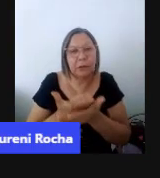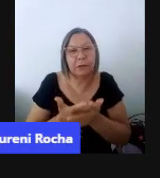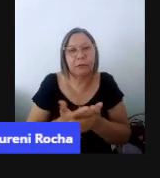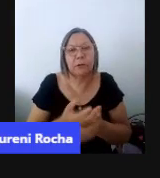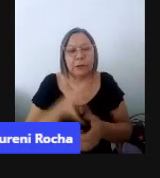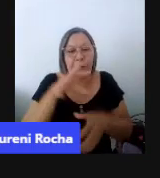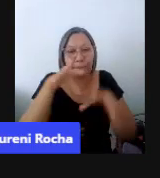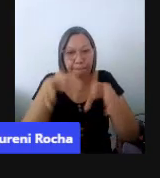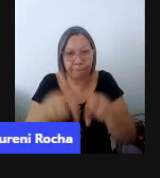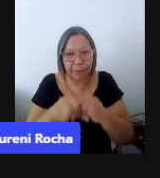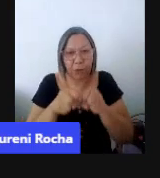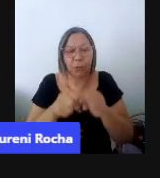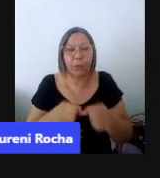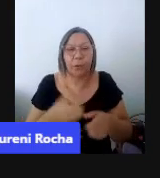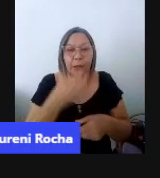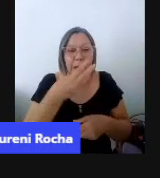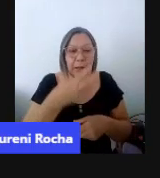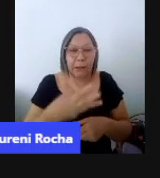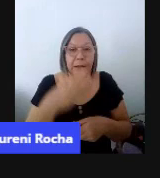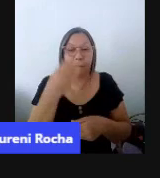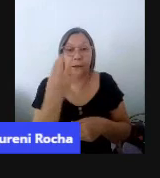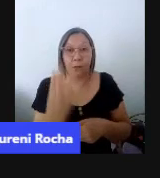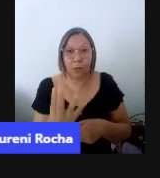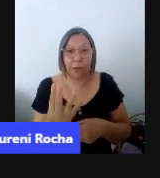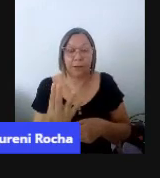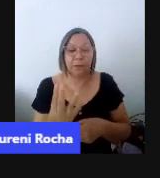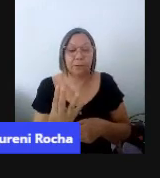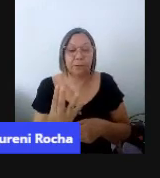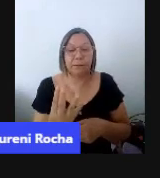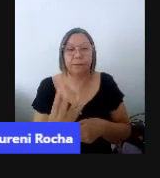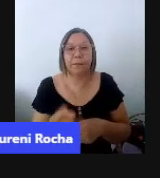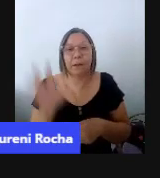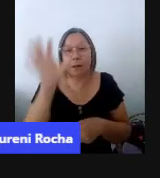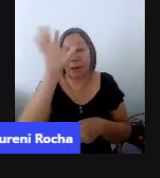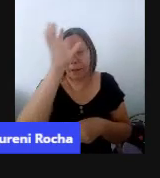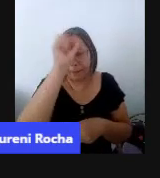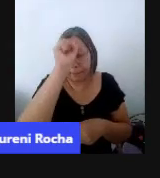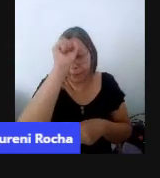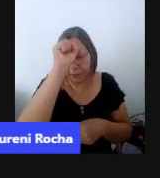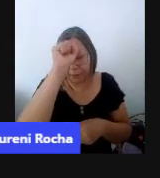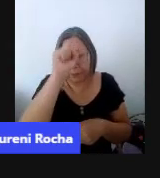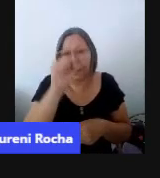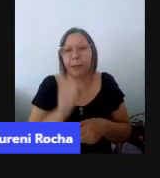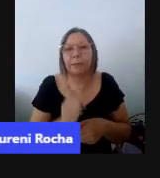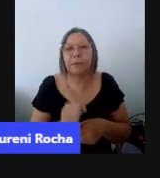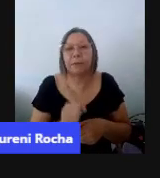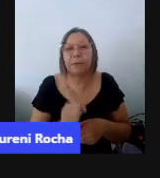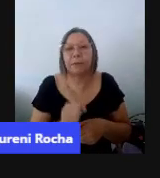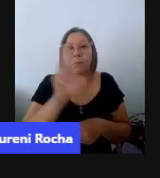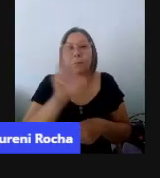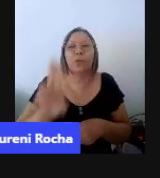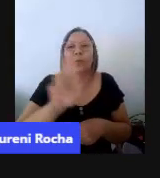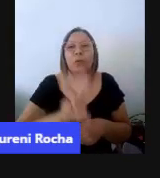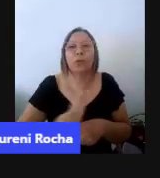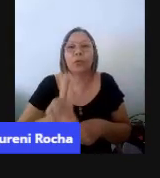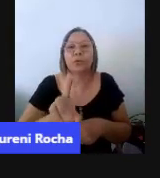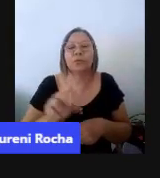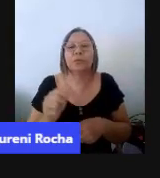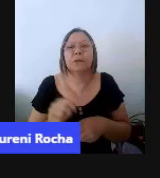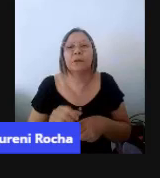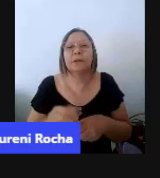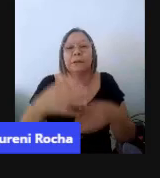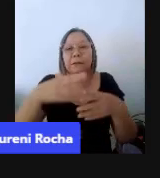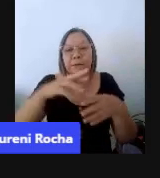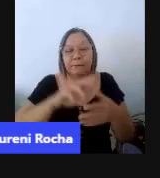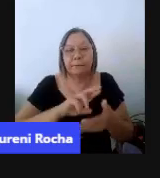aprendeu muito sobre a espécie, né? A gente aprendeu sobre uso de habitat, sobre área de vida. Você